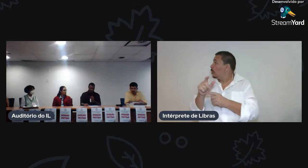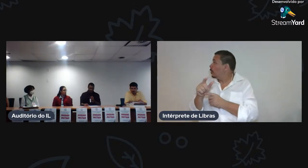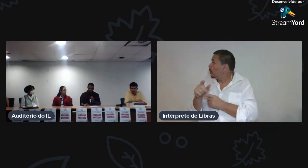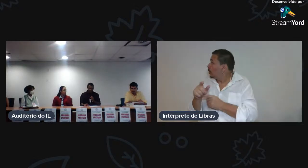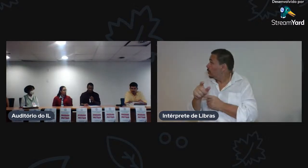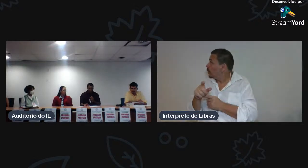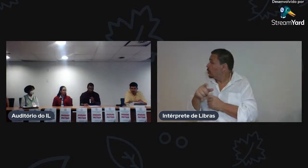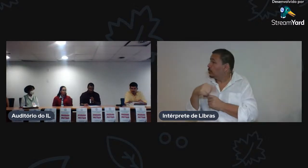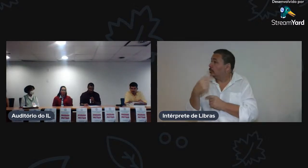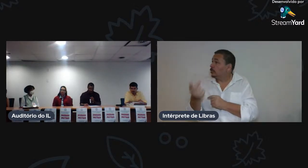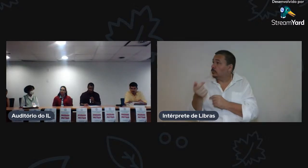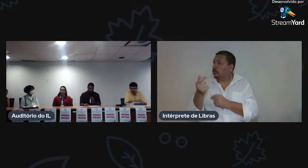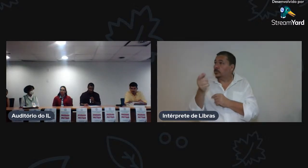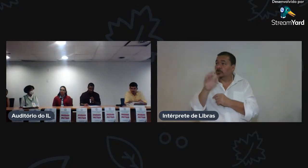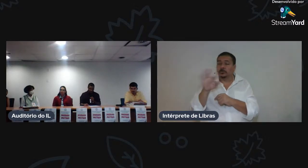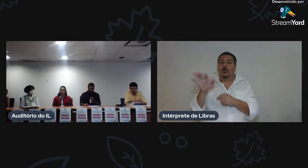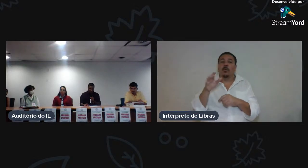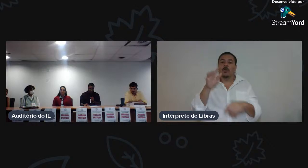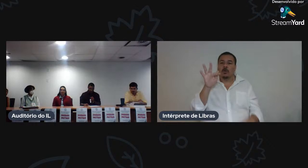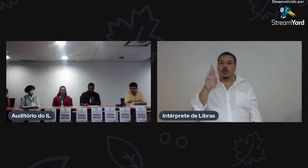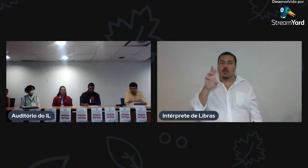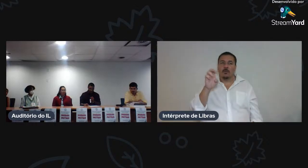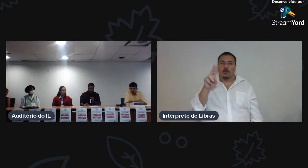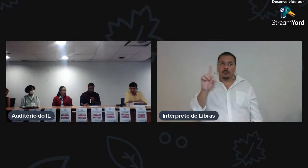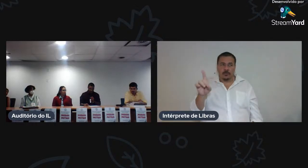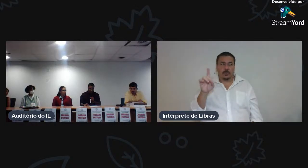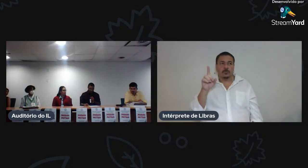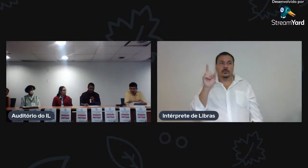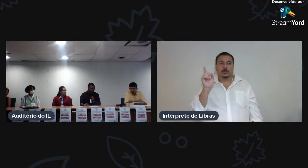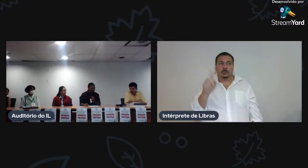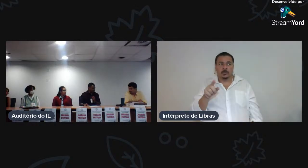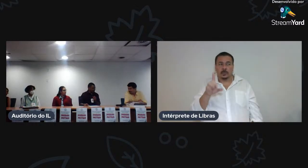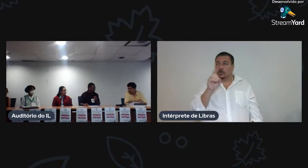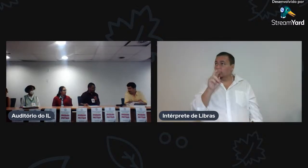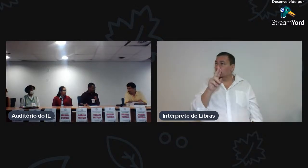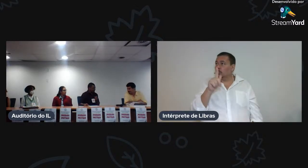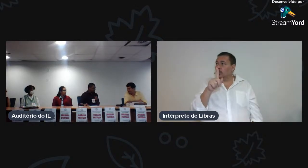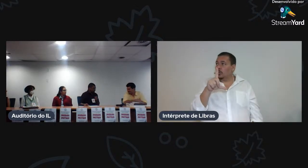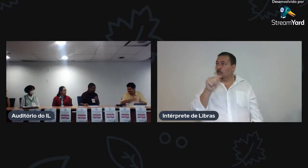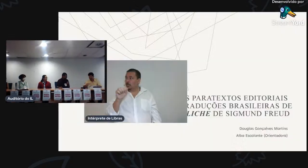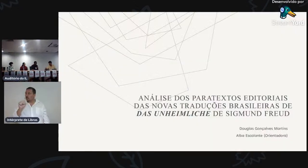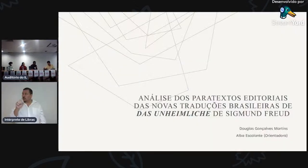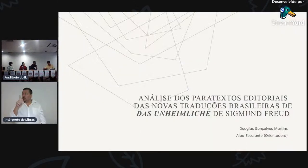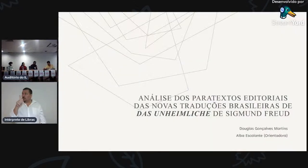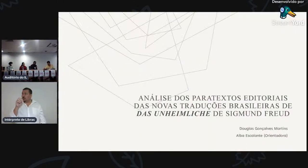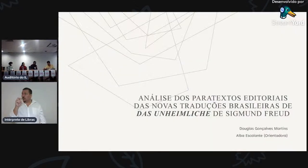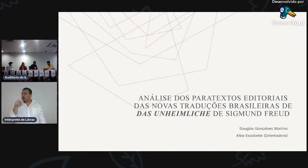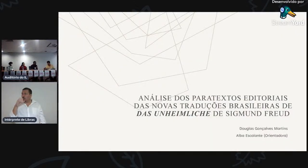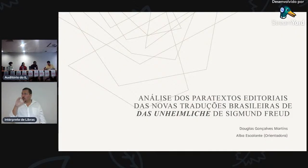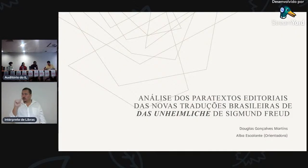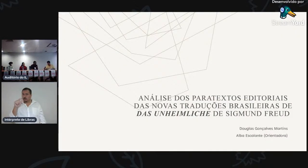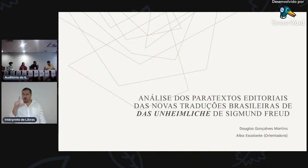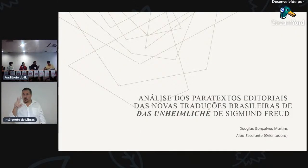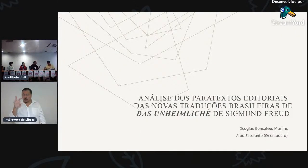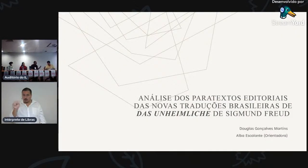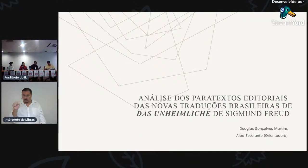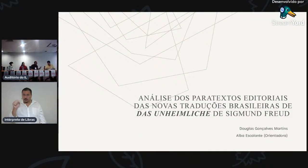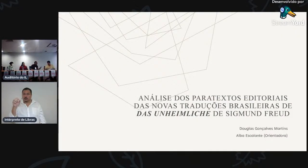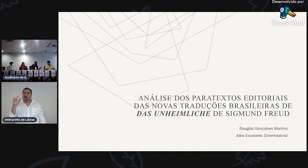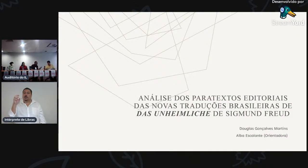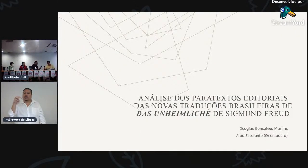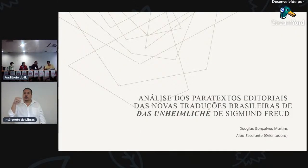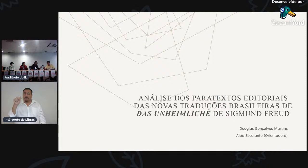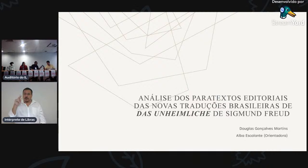Vicente Douglas Monsal Martins Douglas fala da boa